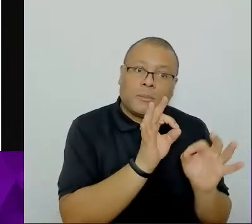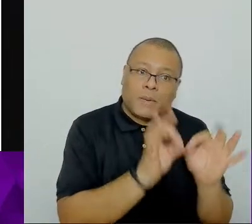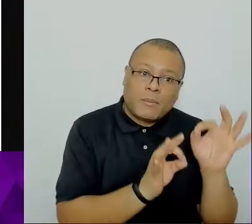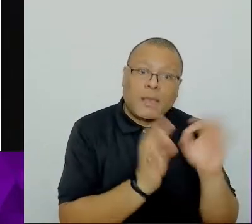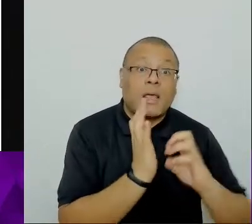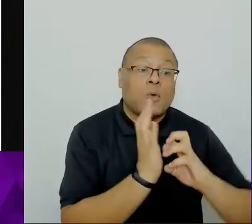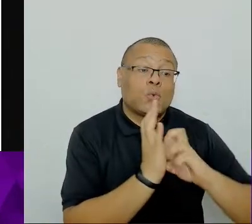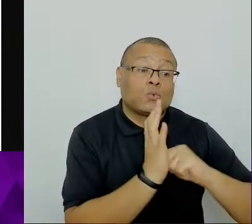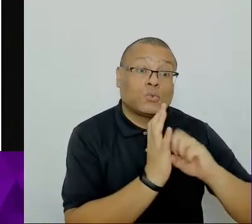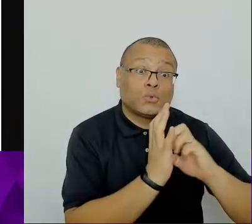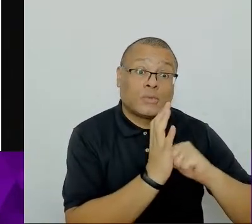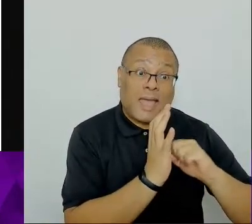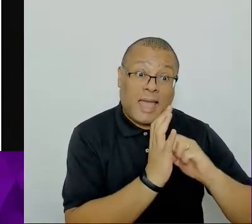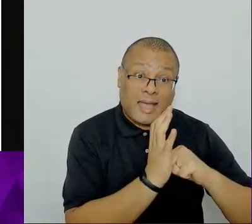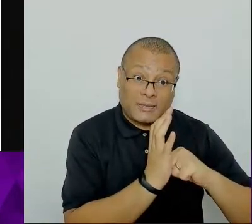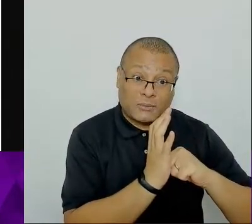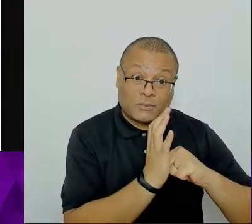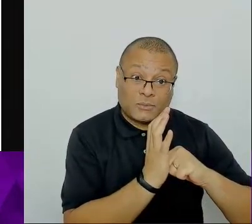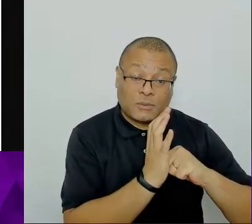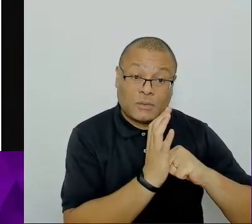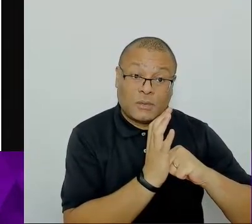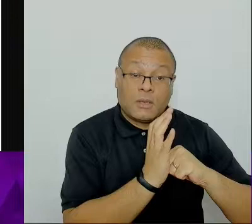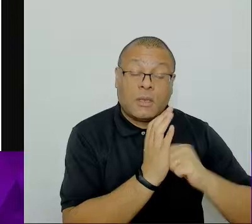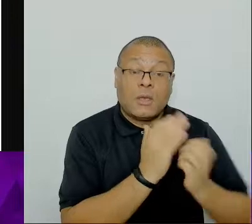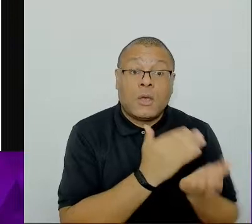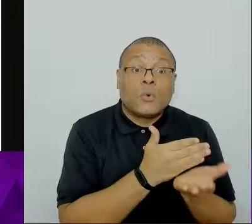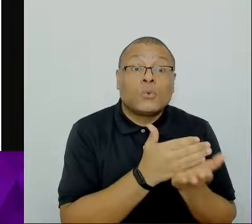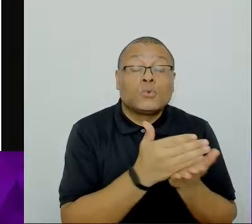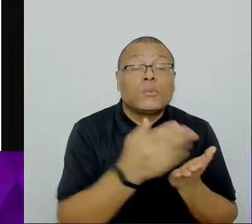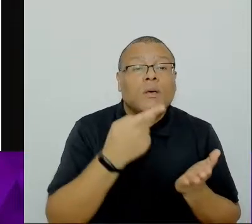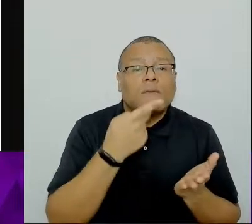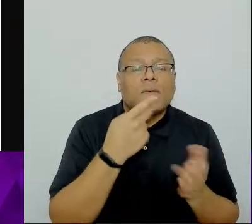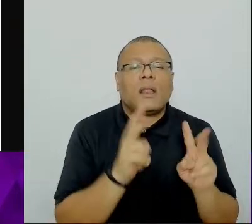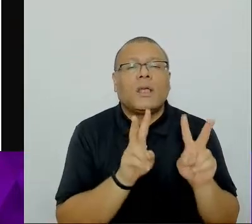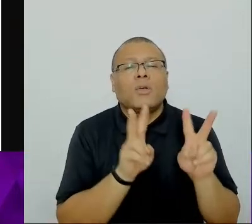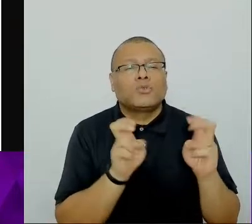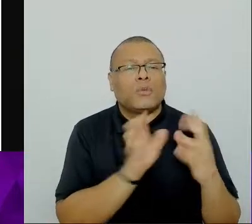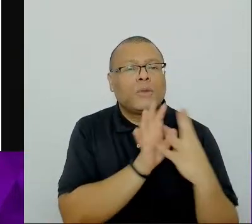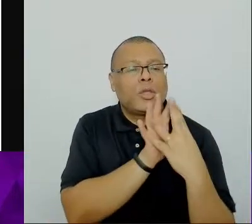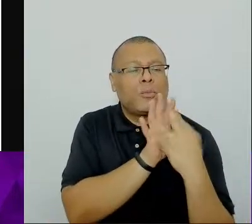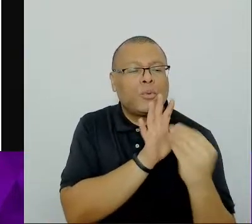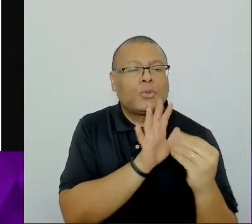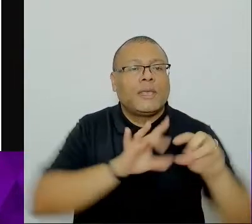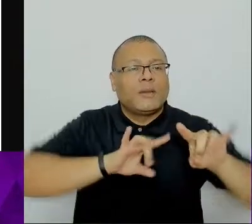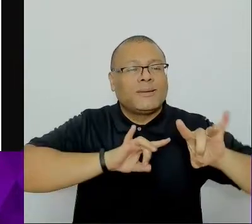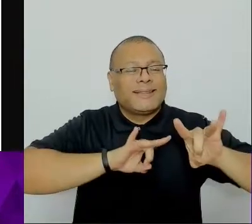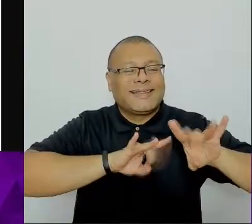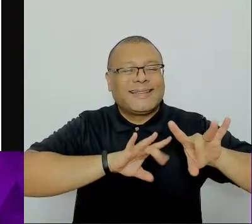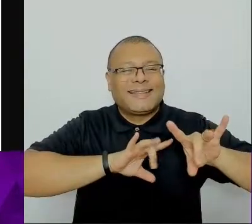dados, então a gente costuma falar muito sobre modelo, técnicas,